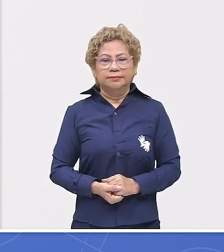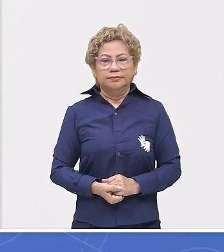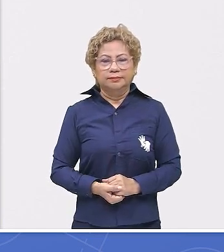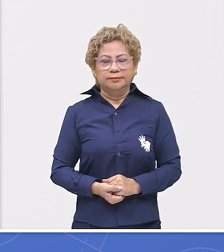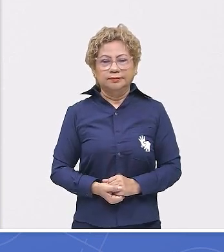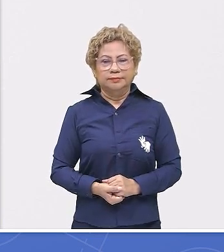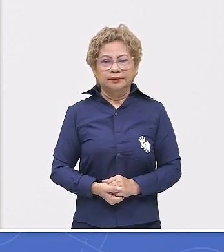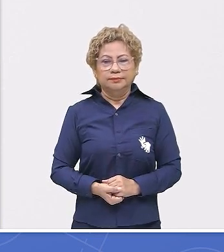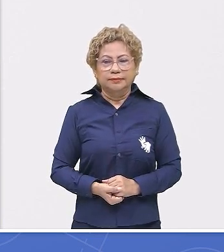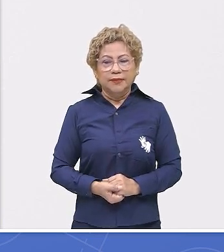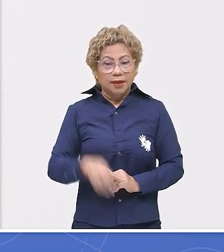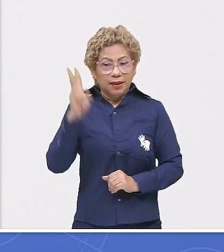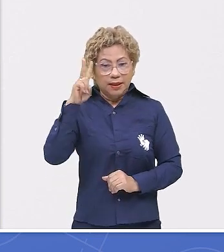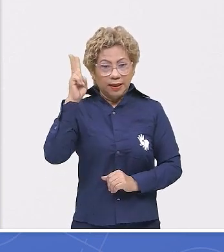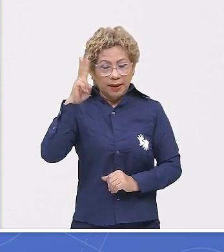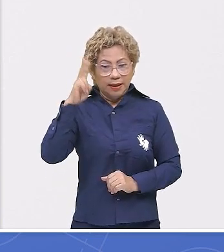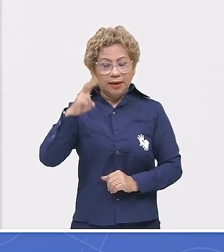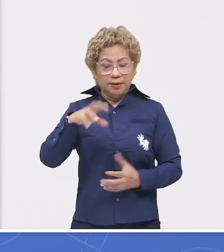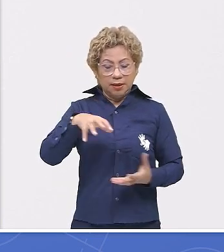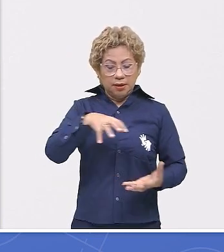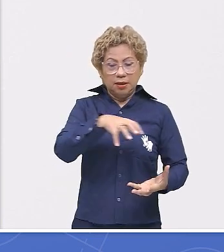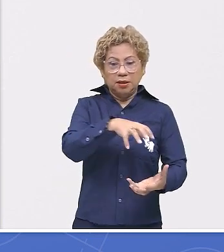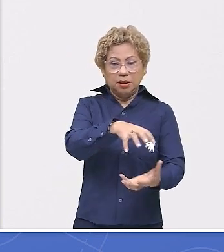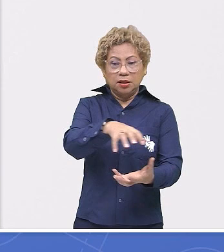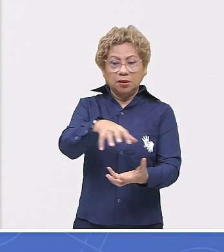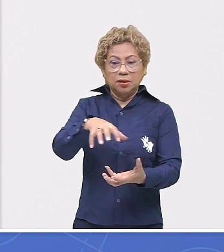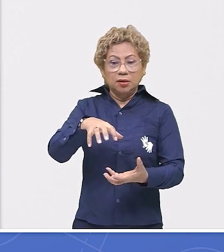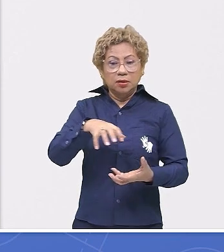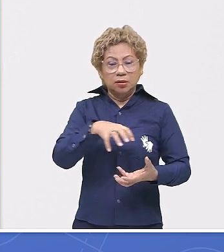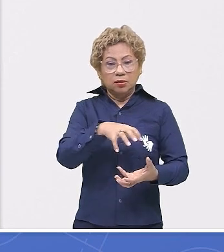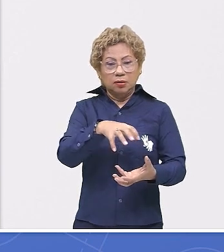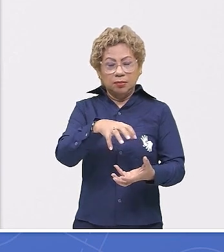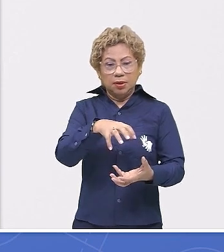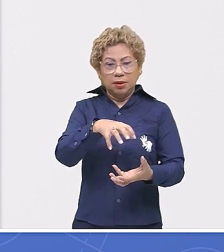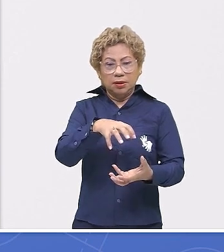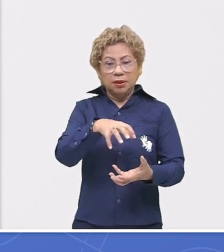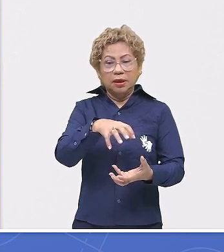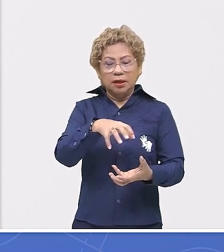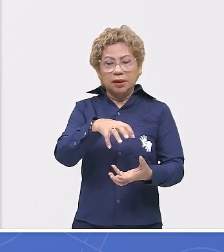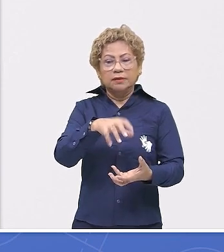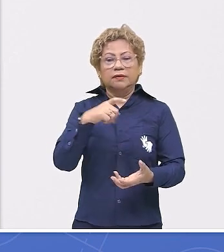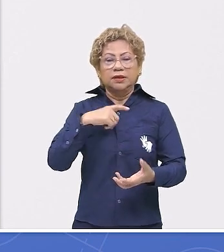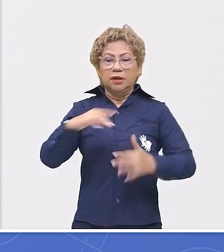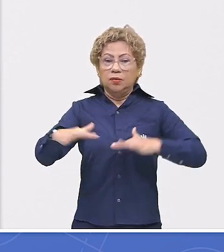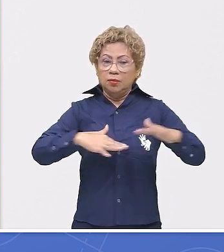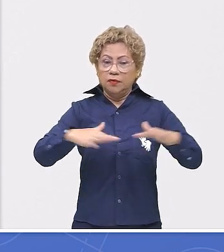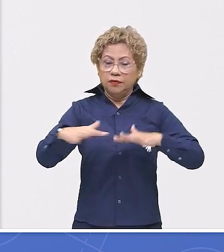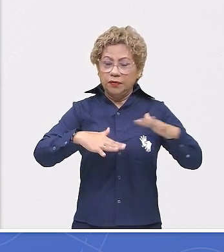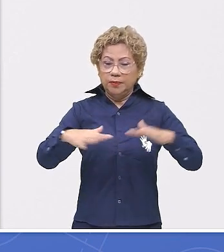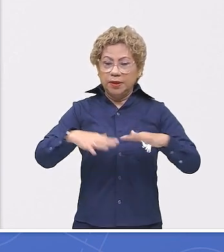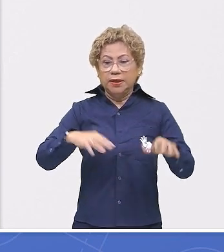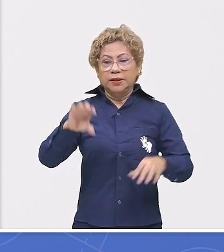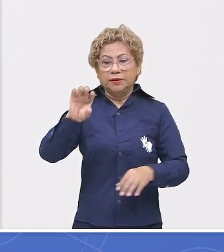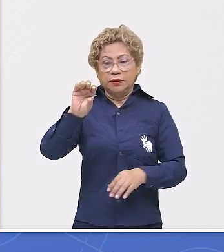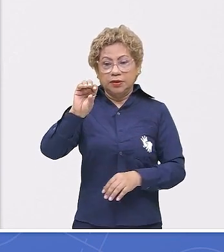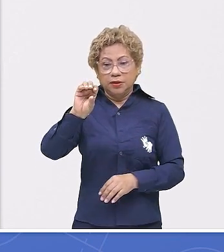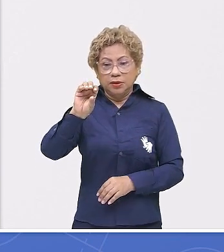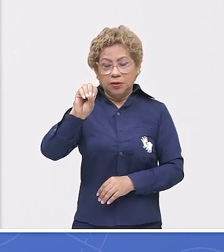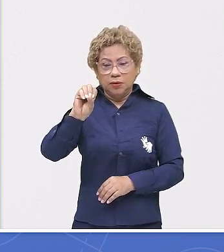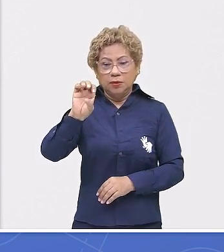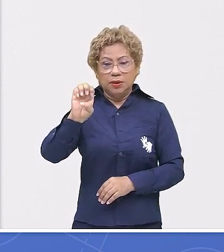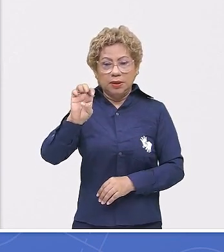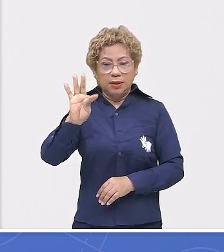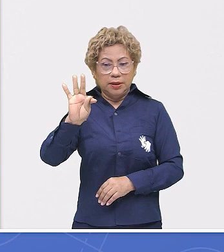Lembrando que o planeta Terra, ele vai girar de quê? De oeste para leste,